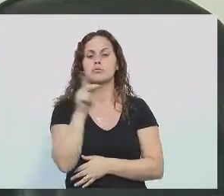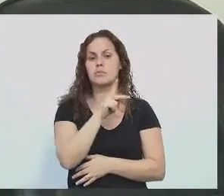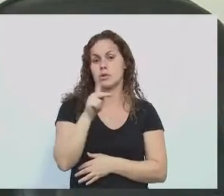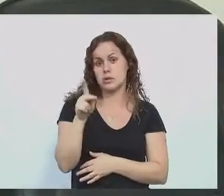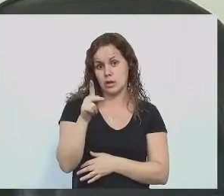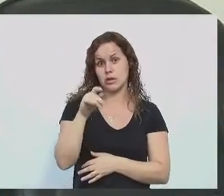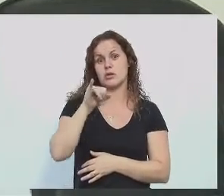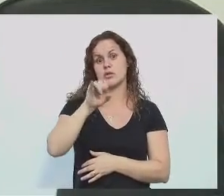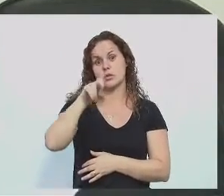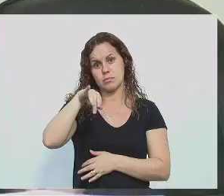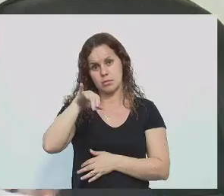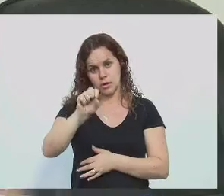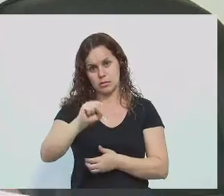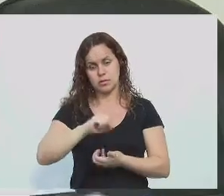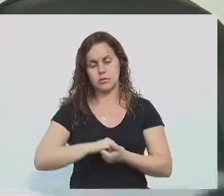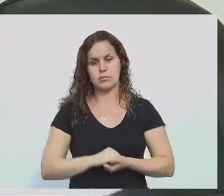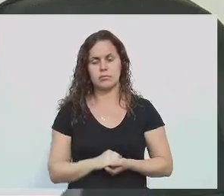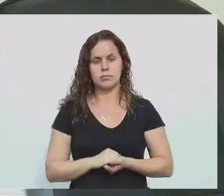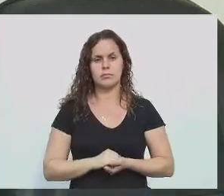do IMAS.